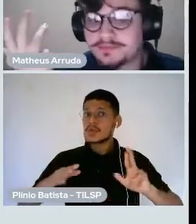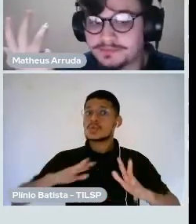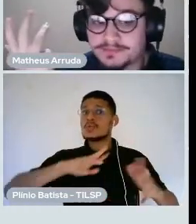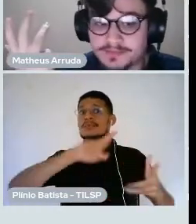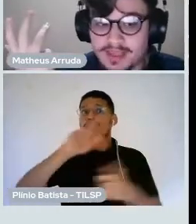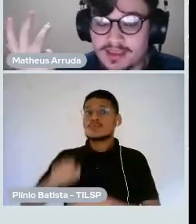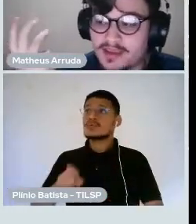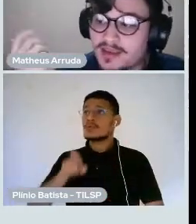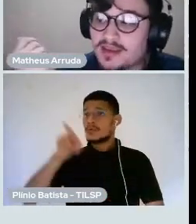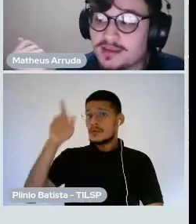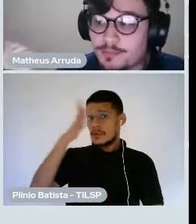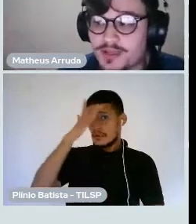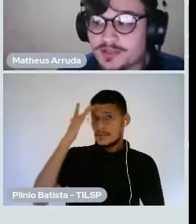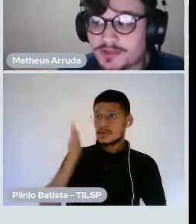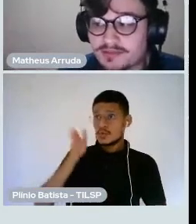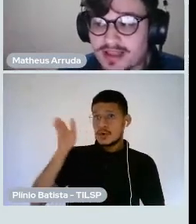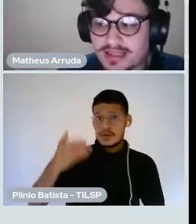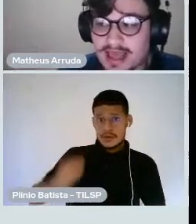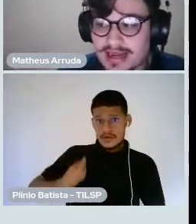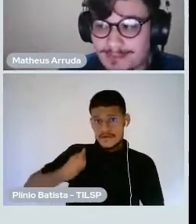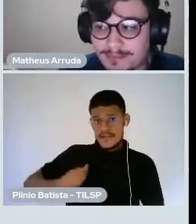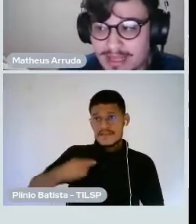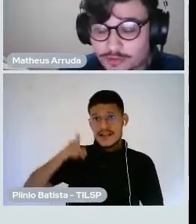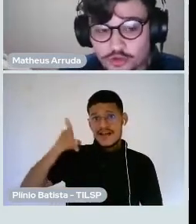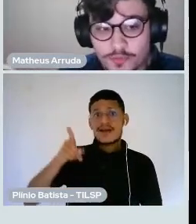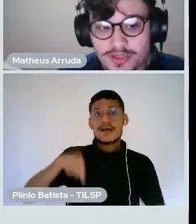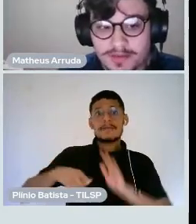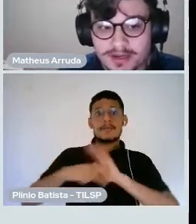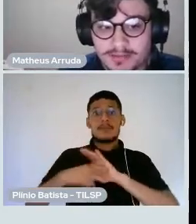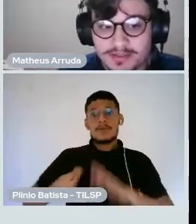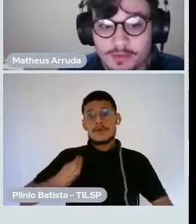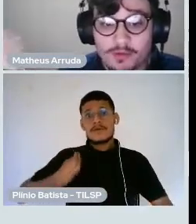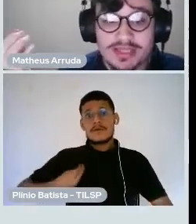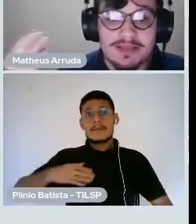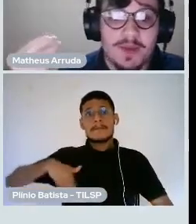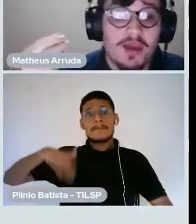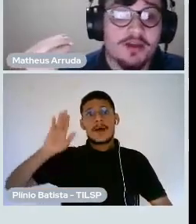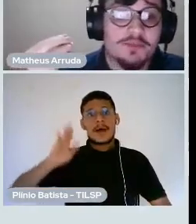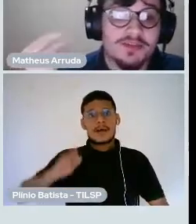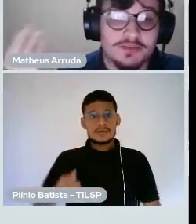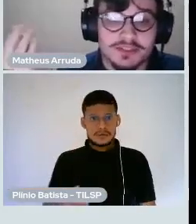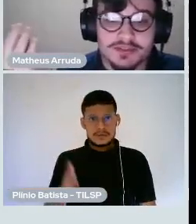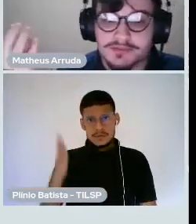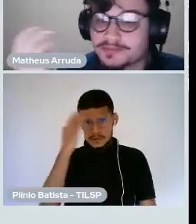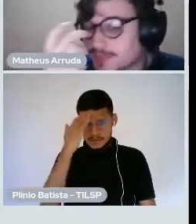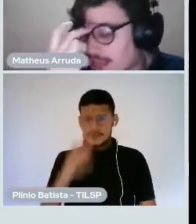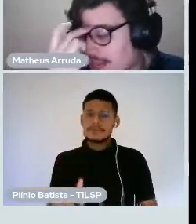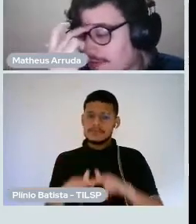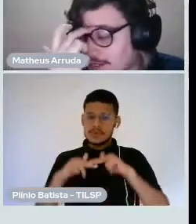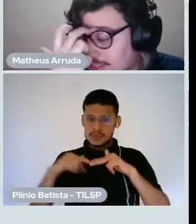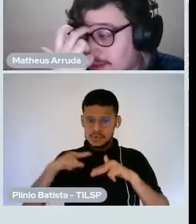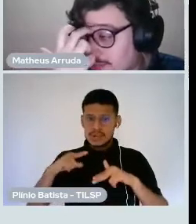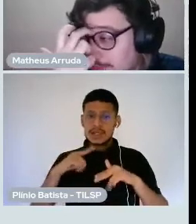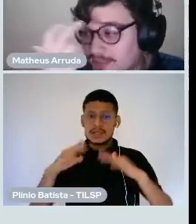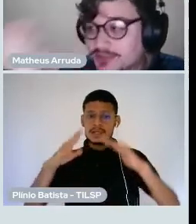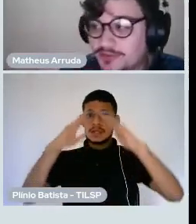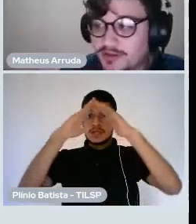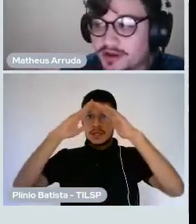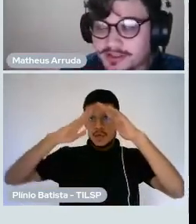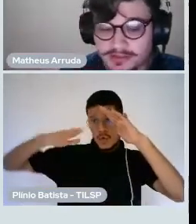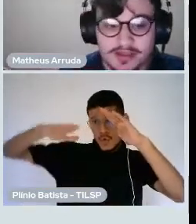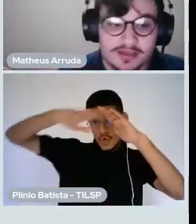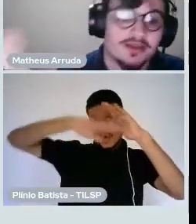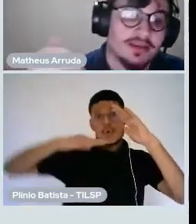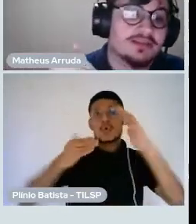tempo, né? E por isso você vai ter aí no topo da pirâmide uma quantidade bem maior de pessoas. Claro que eles têm menos habitantes